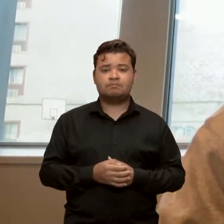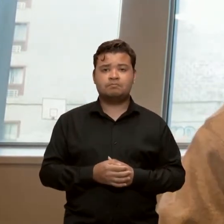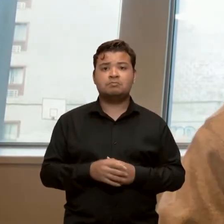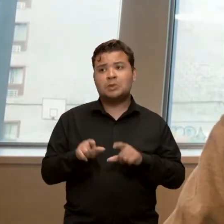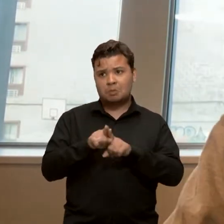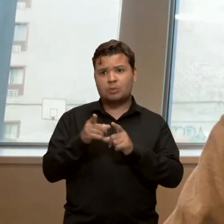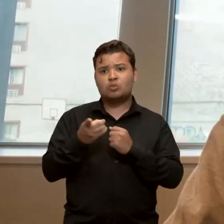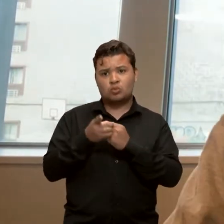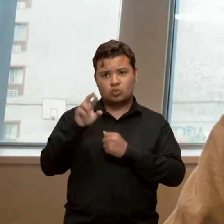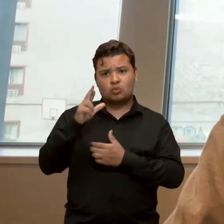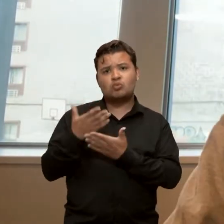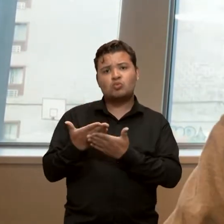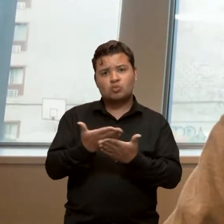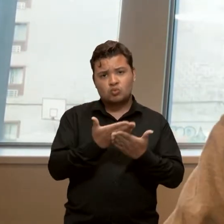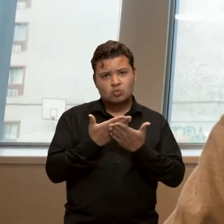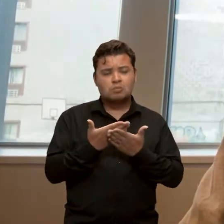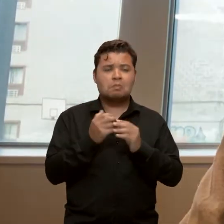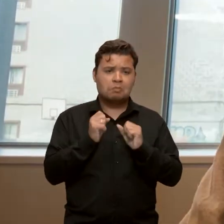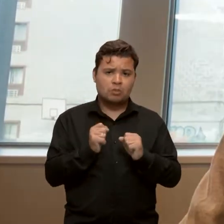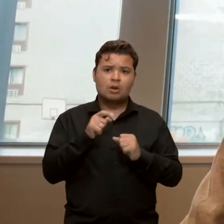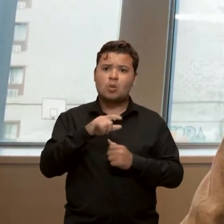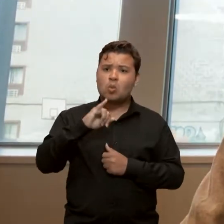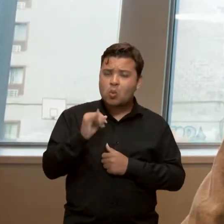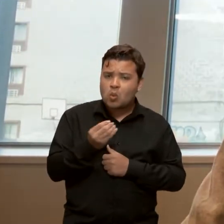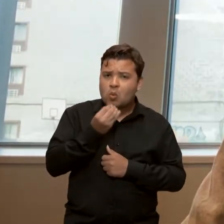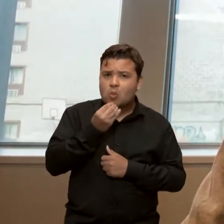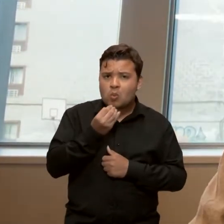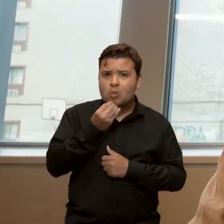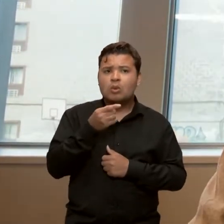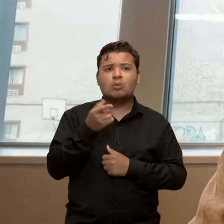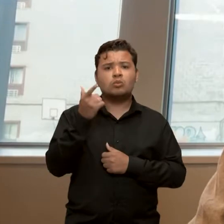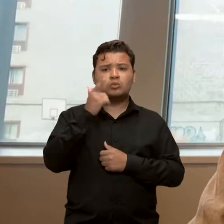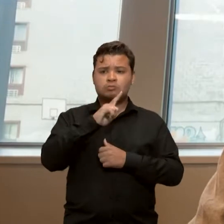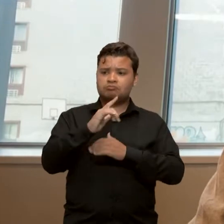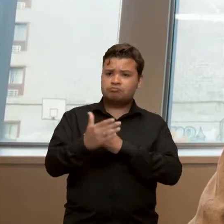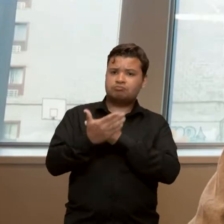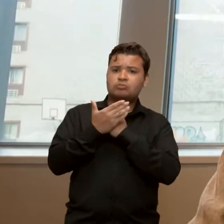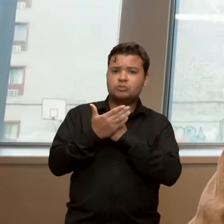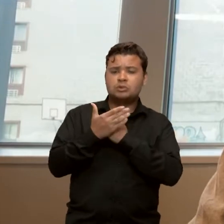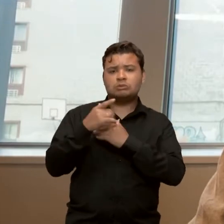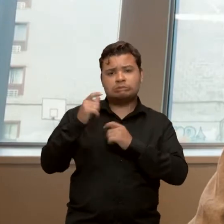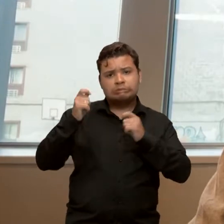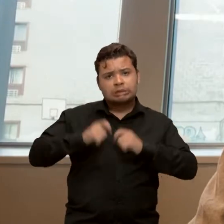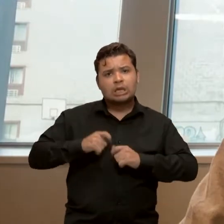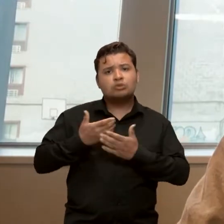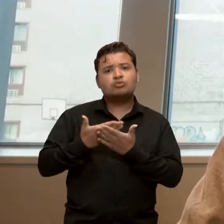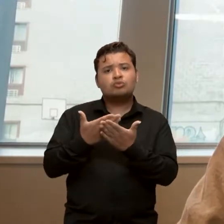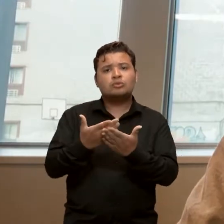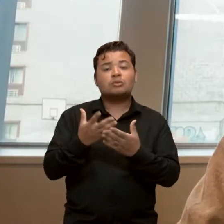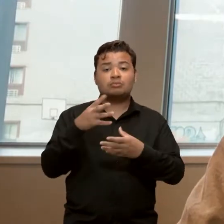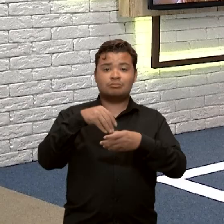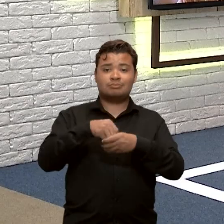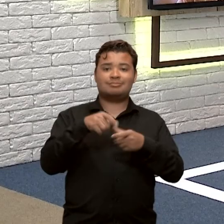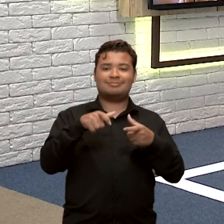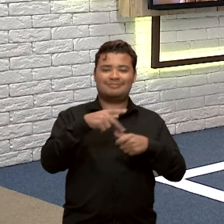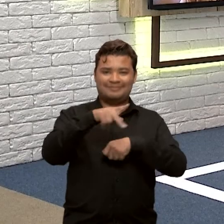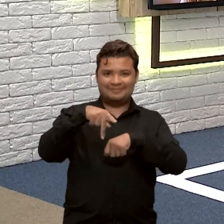doutorado, inclusive. Então, a gente tem diversas oportunidades. Ele é um caminho para a gente fazer um período aqui de estudos no Canadá.